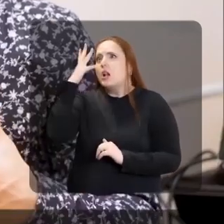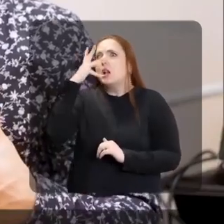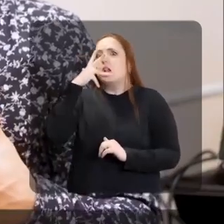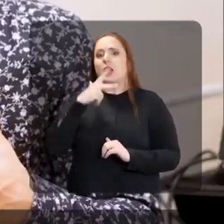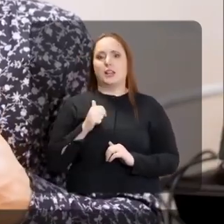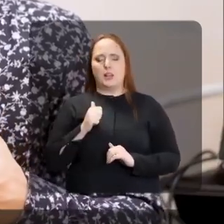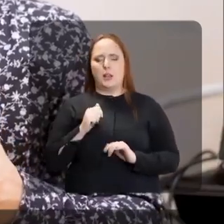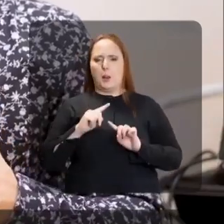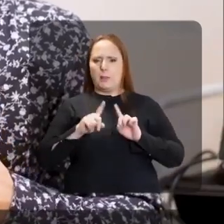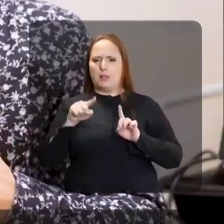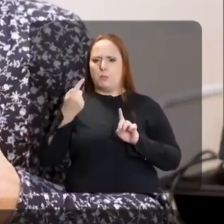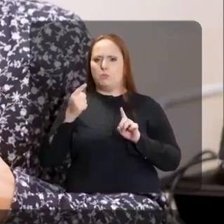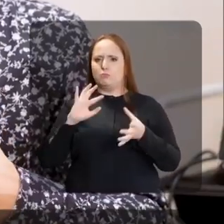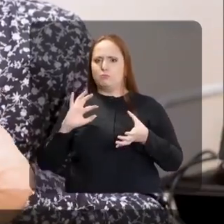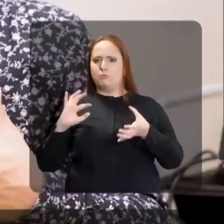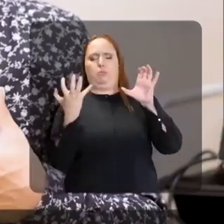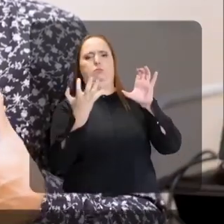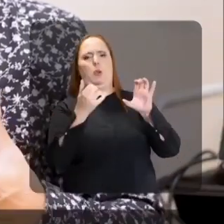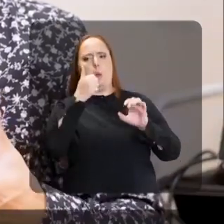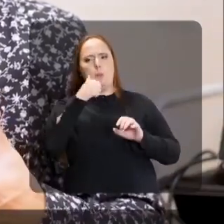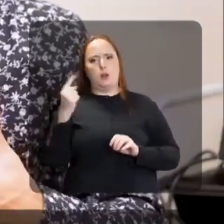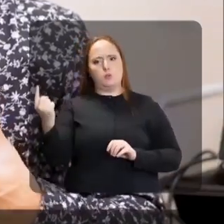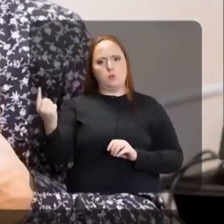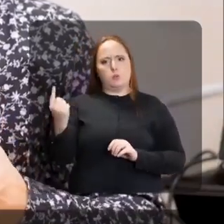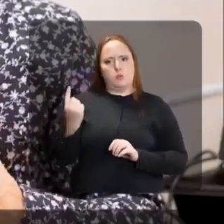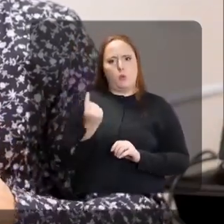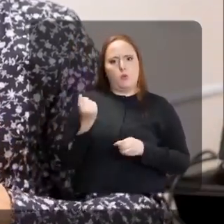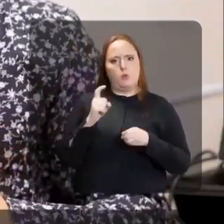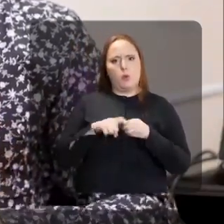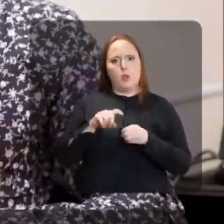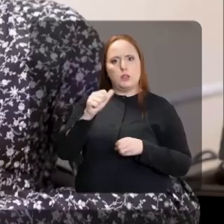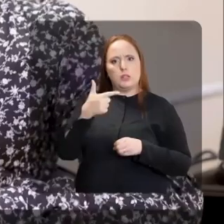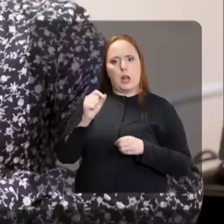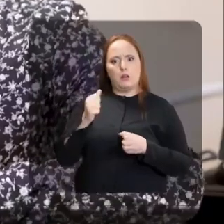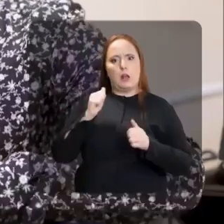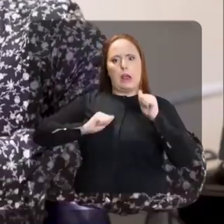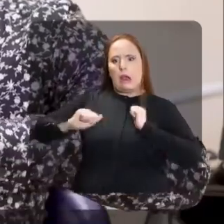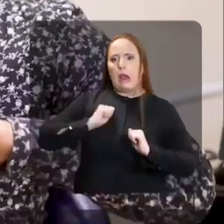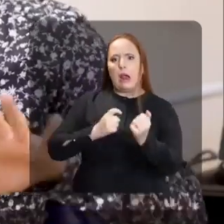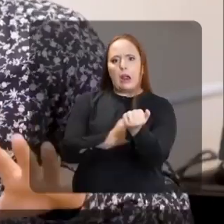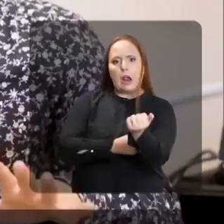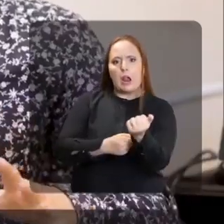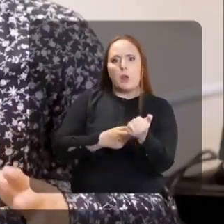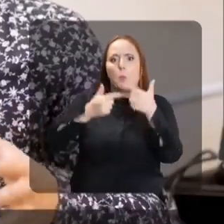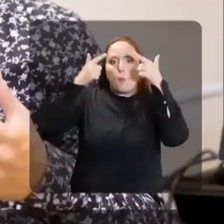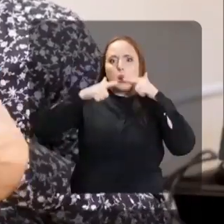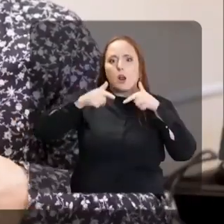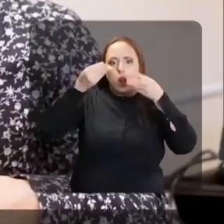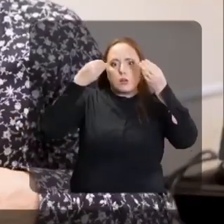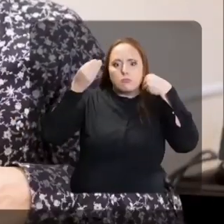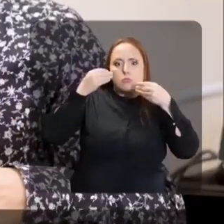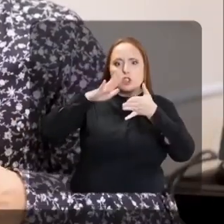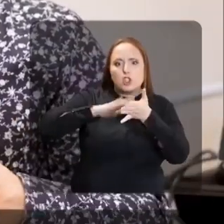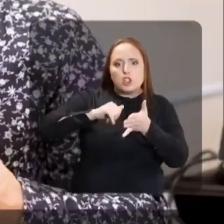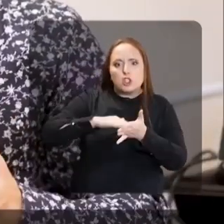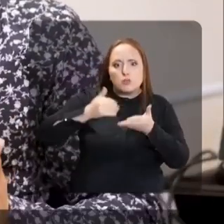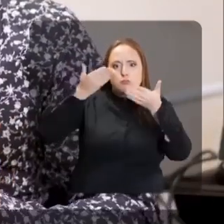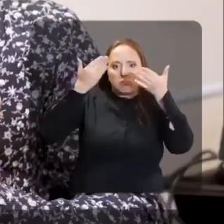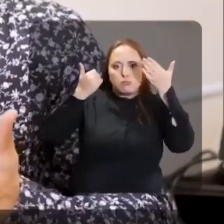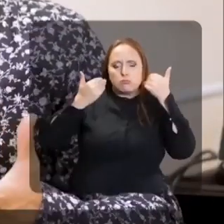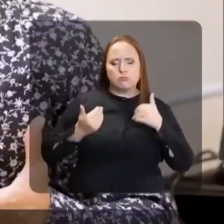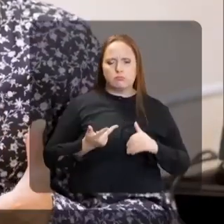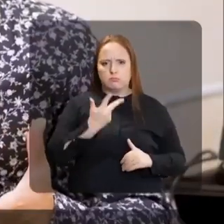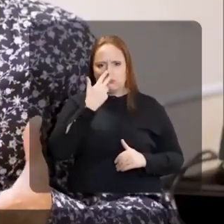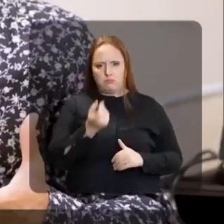não sei o que aconteceu, só sei que ela voltou desesperada, tirou tudo e refez uma